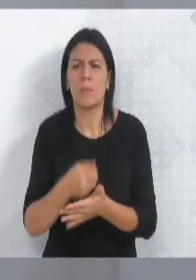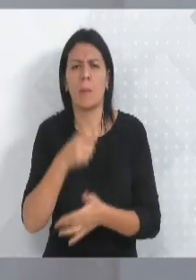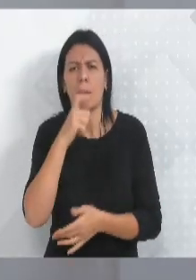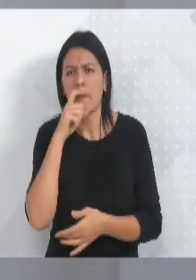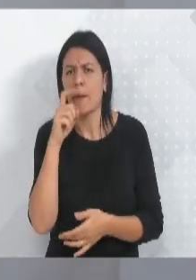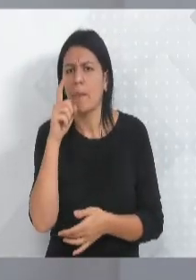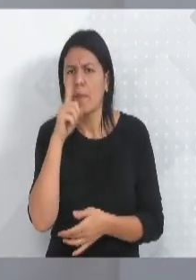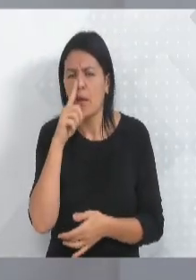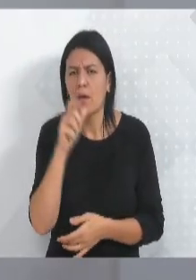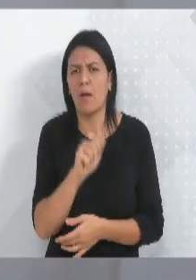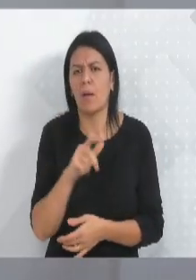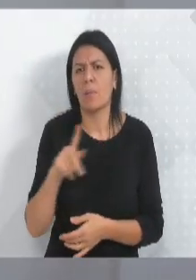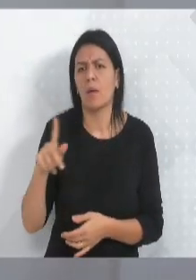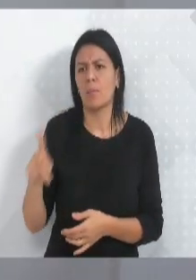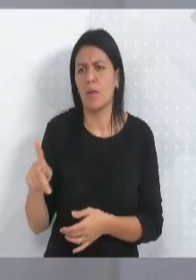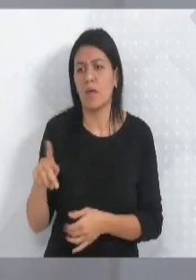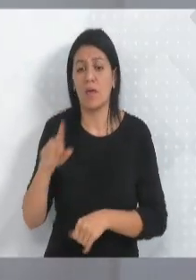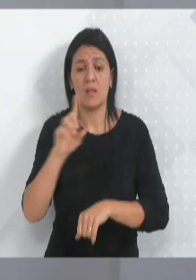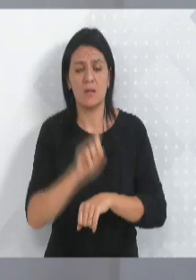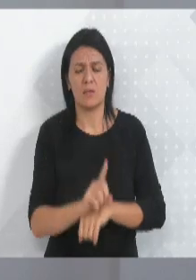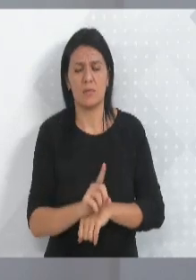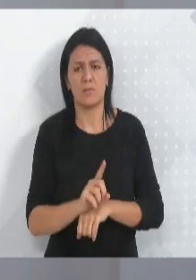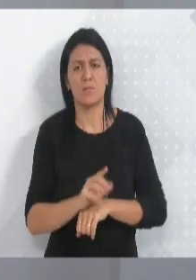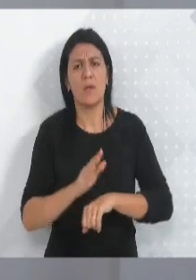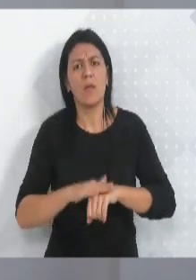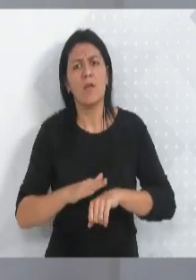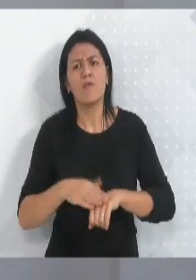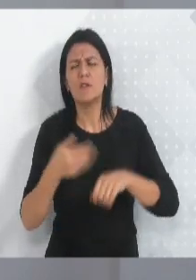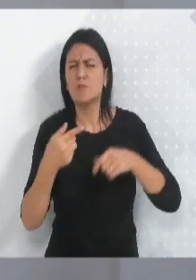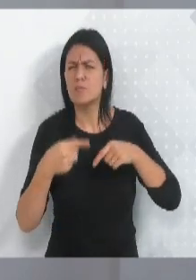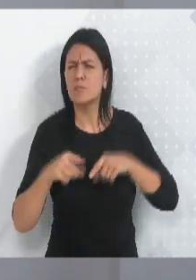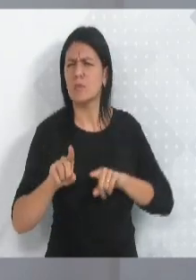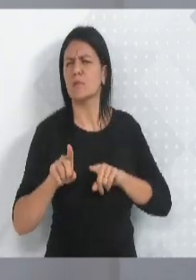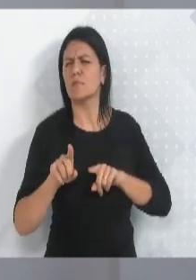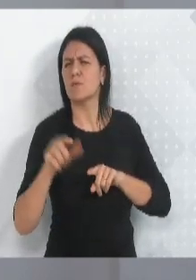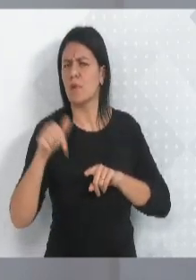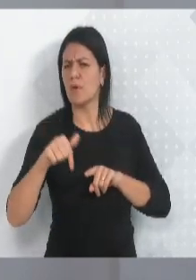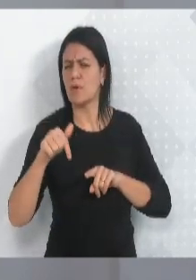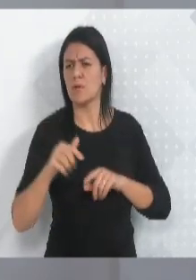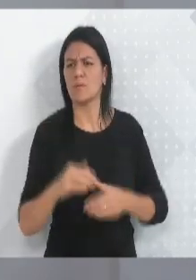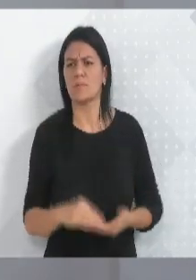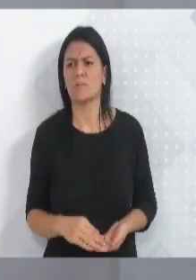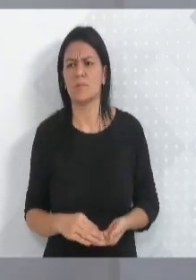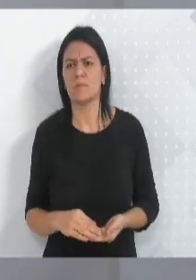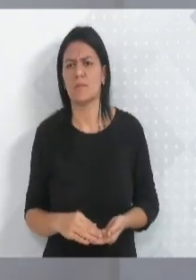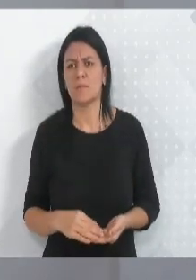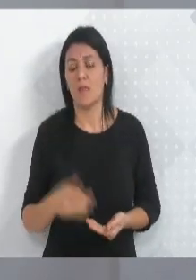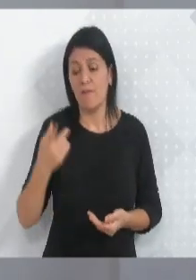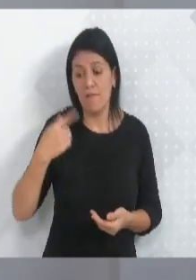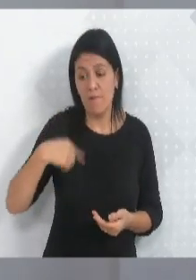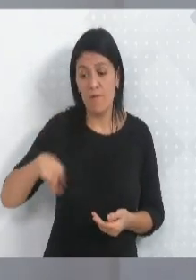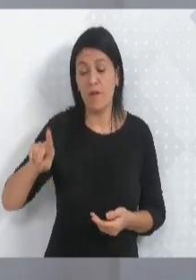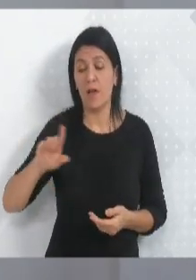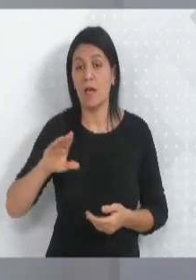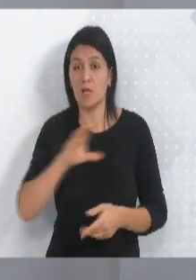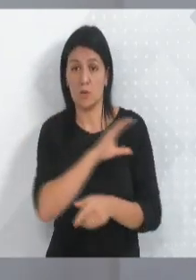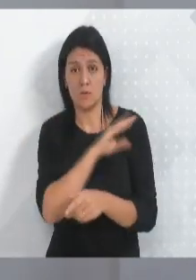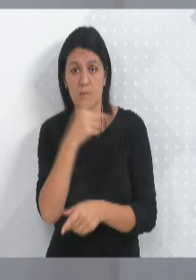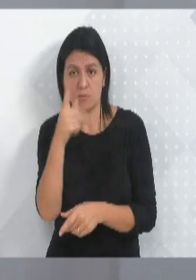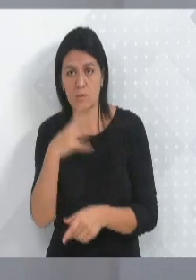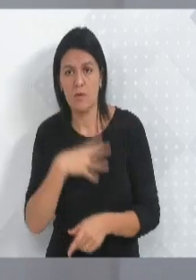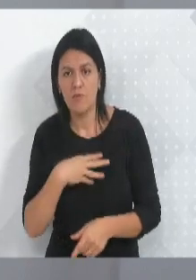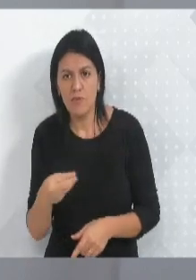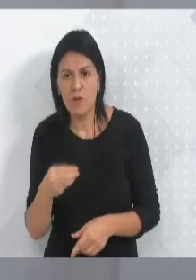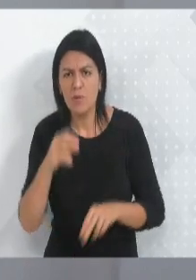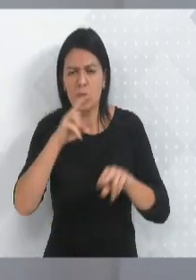APP, a direção. Eu faço um desafio aqui para os pais. Vão nos educandários dos seus filhos, sentem com